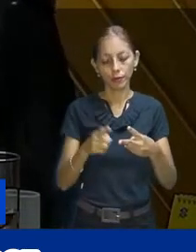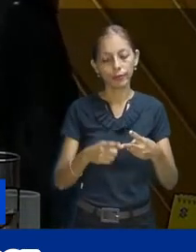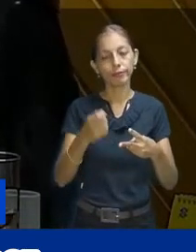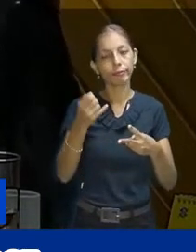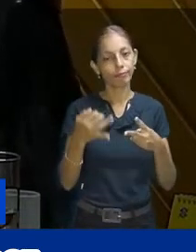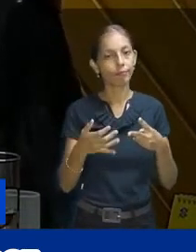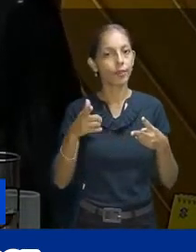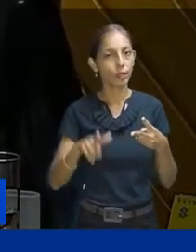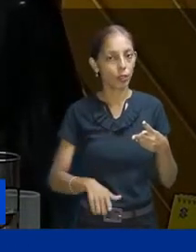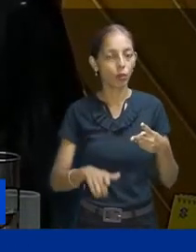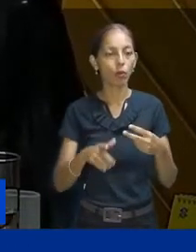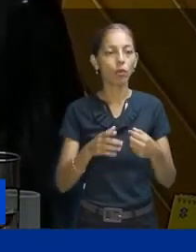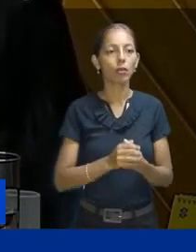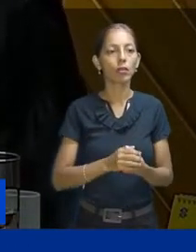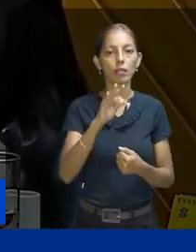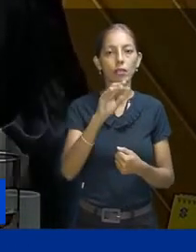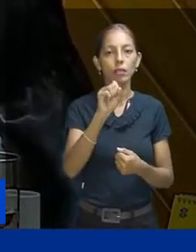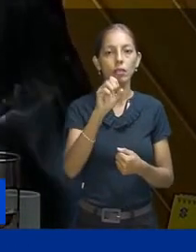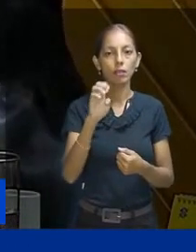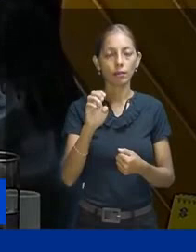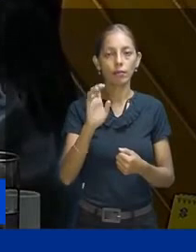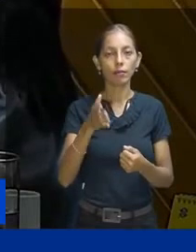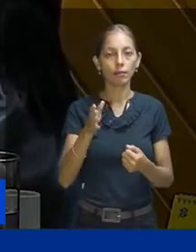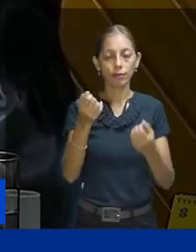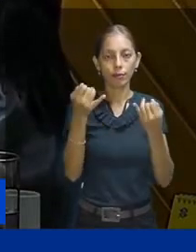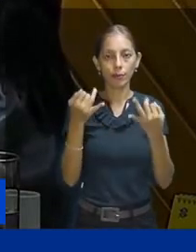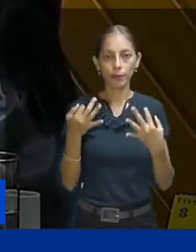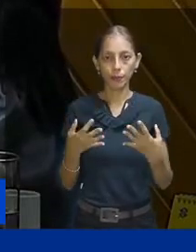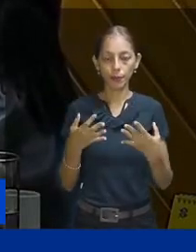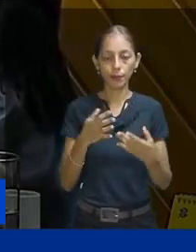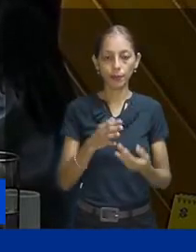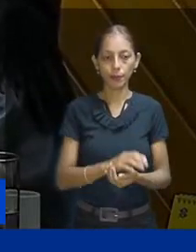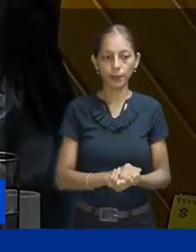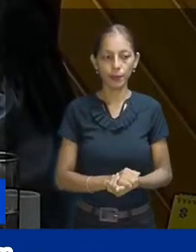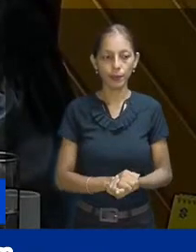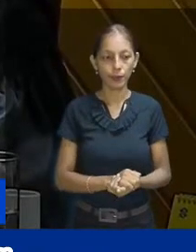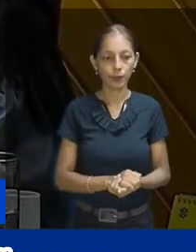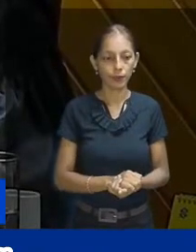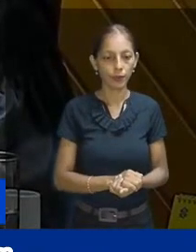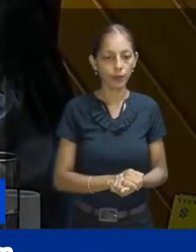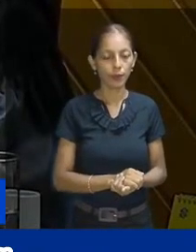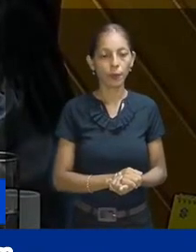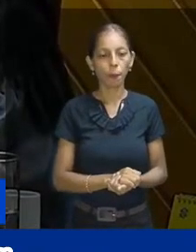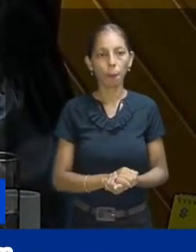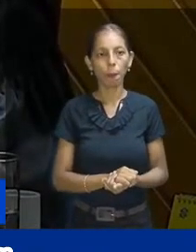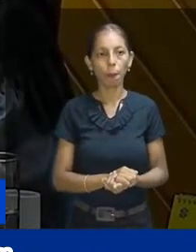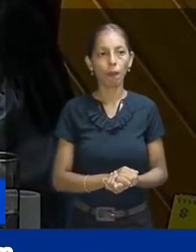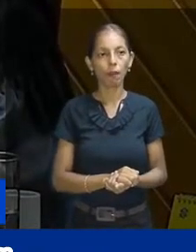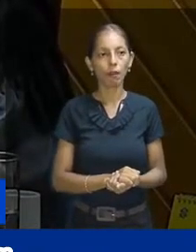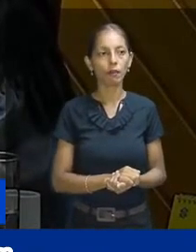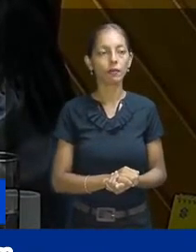o 489 do CPC, e quanto os demais